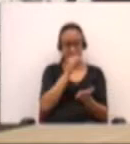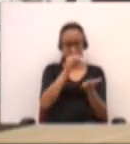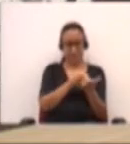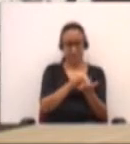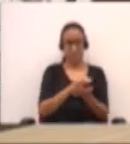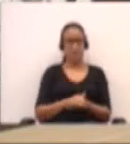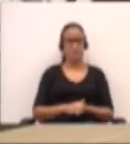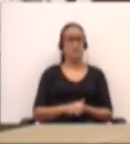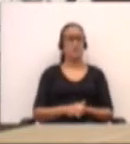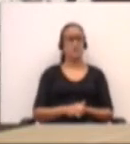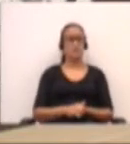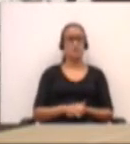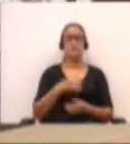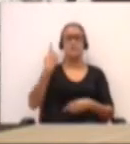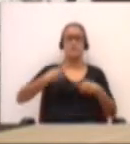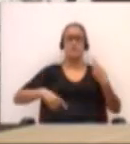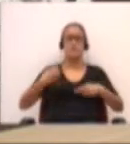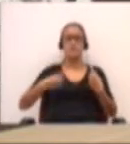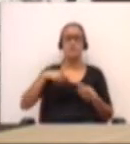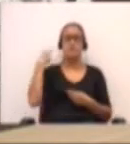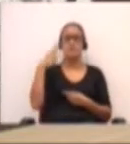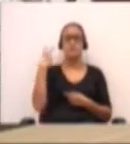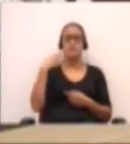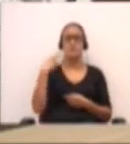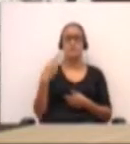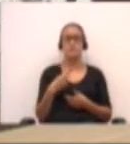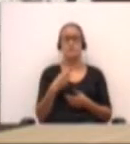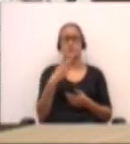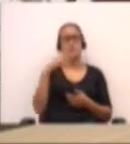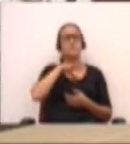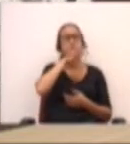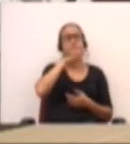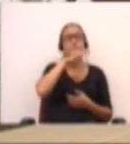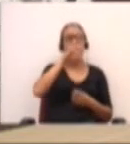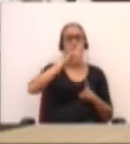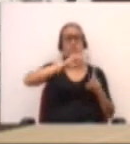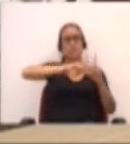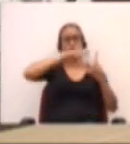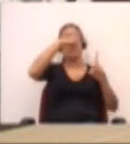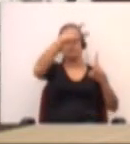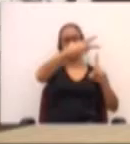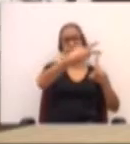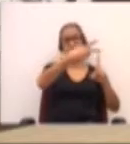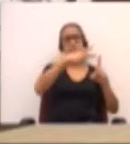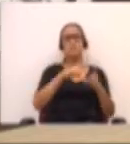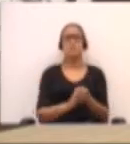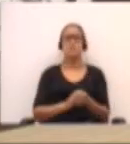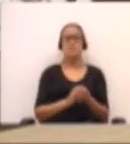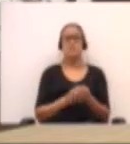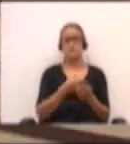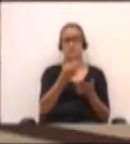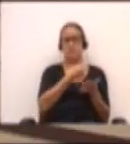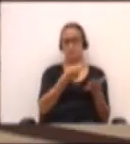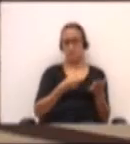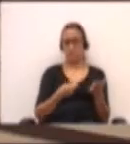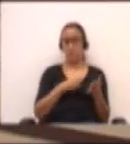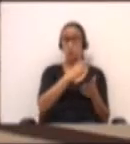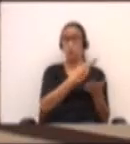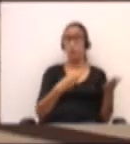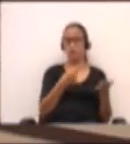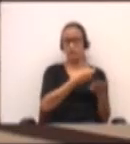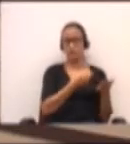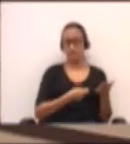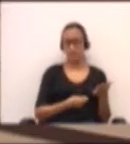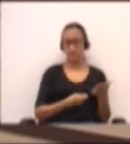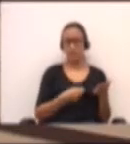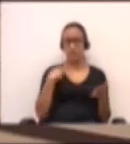Agora está em discussão o requerimento do vereador André Henrique Tigrão para a inversão de pauta. Algum vereador